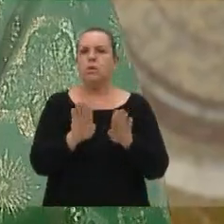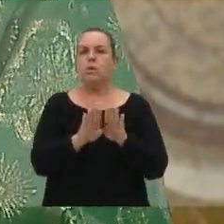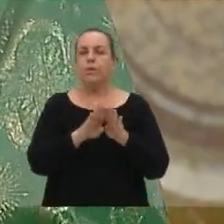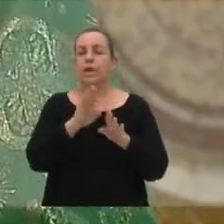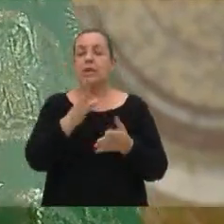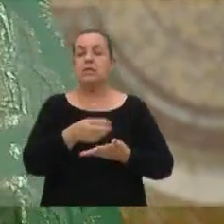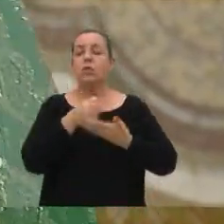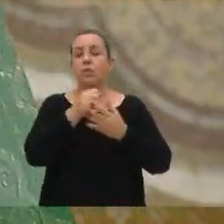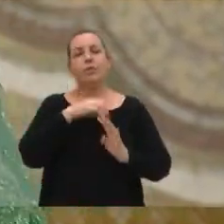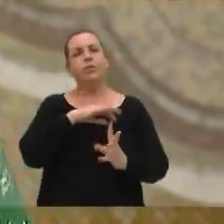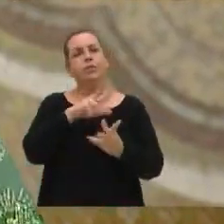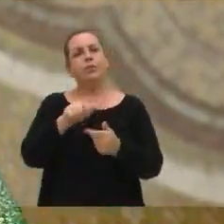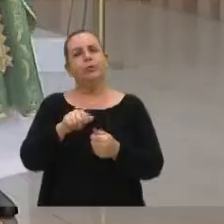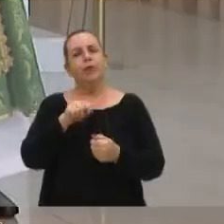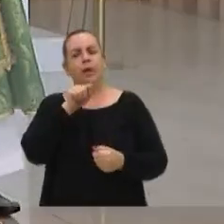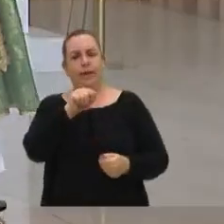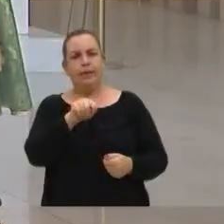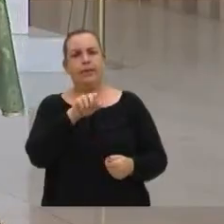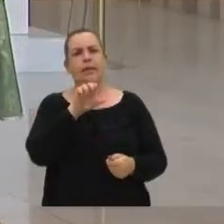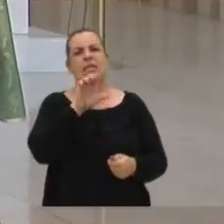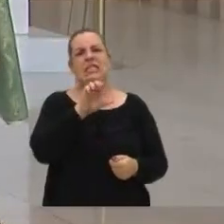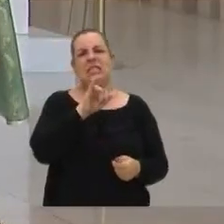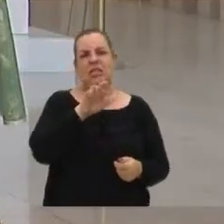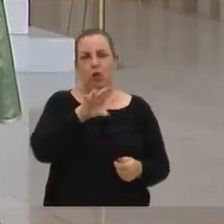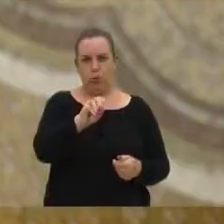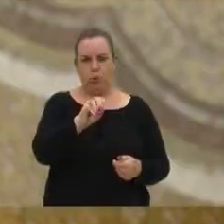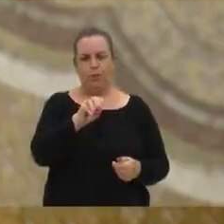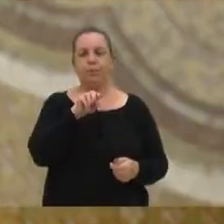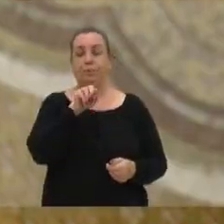Ciro. O povo, depois de